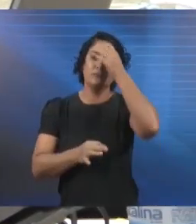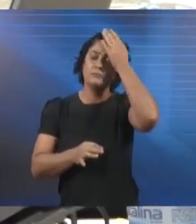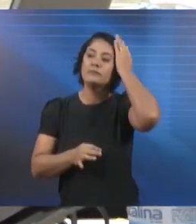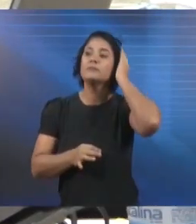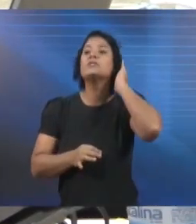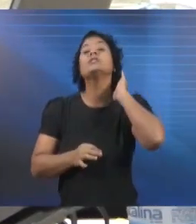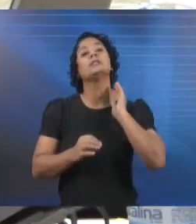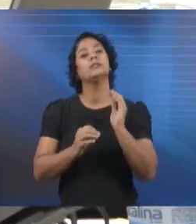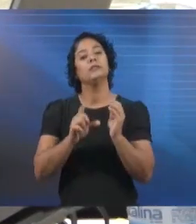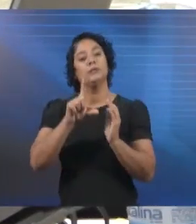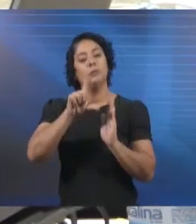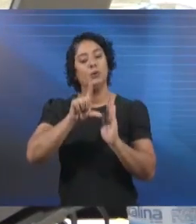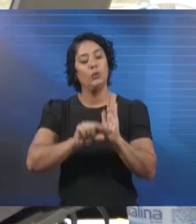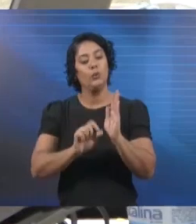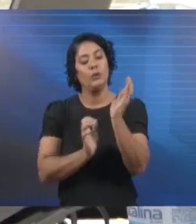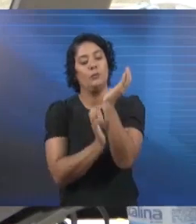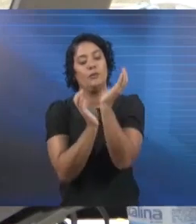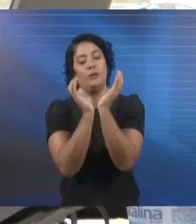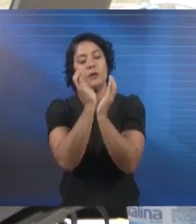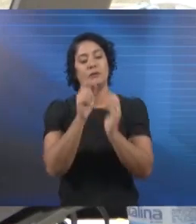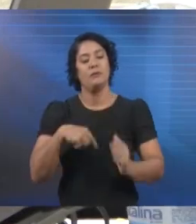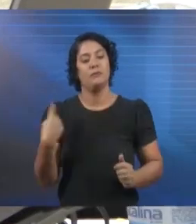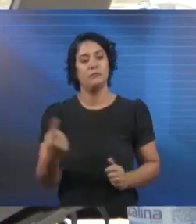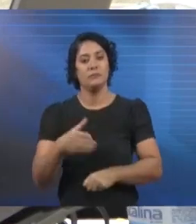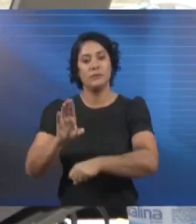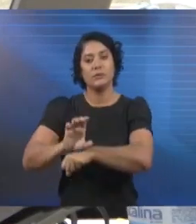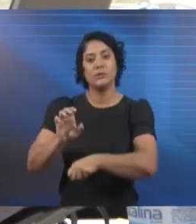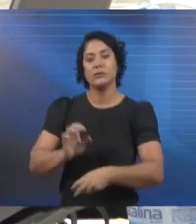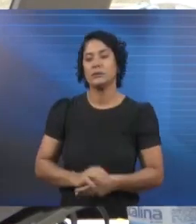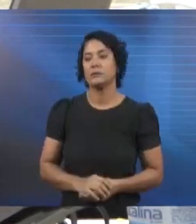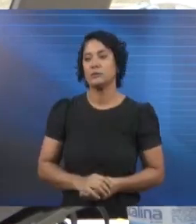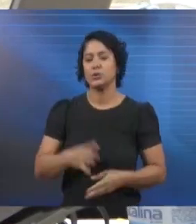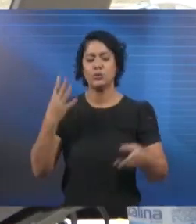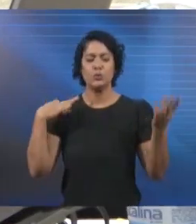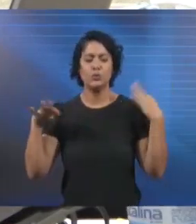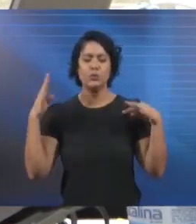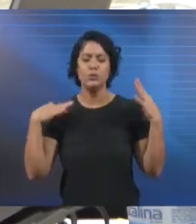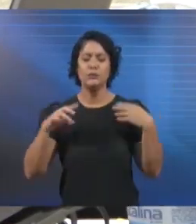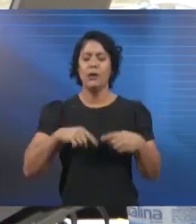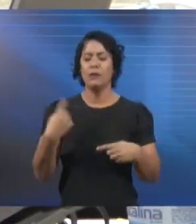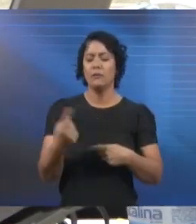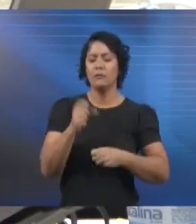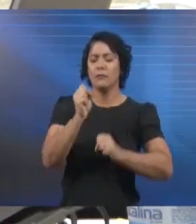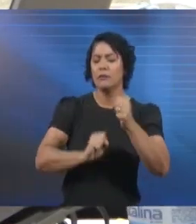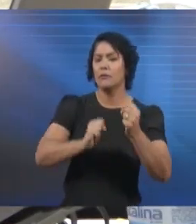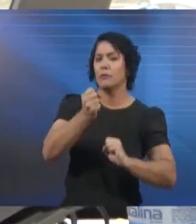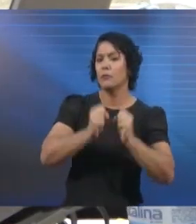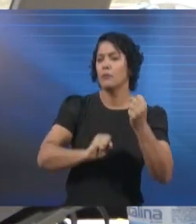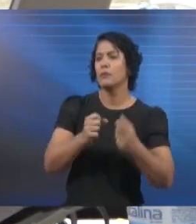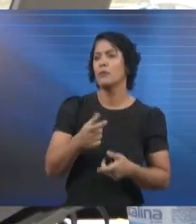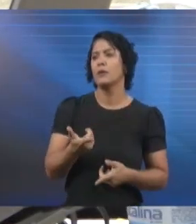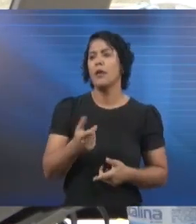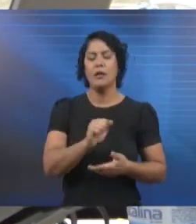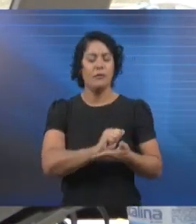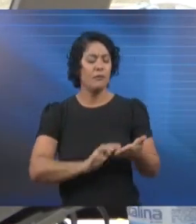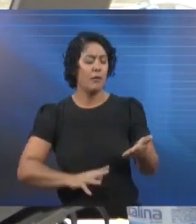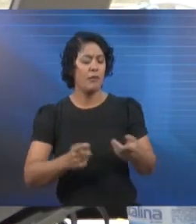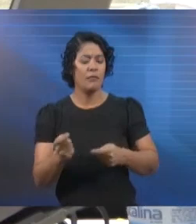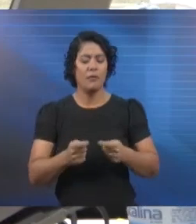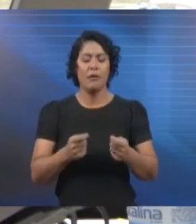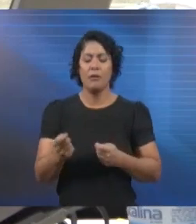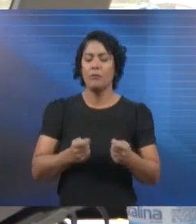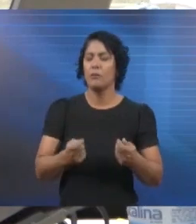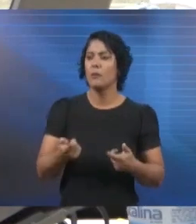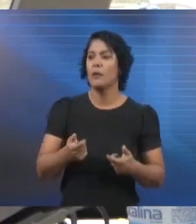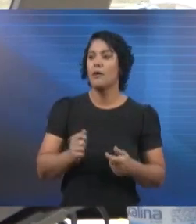burocracia do nosso Estado para que a gente possa fazer o Nossa turismo e as nossas indústrias e e e todas as atividades econômicas do nosso